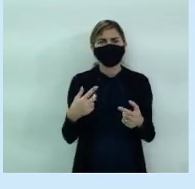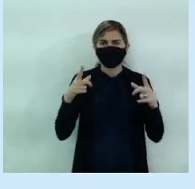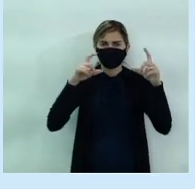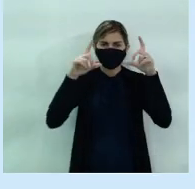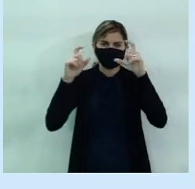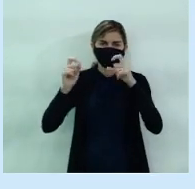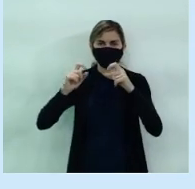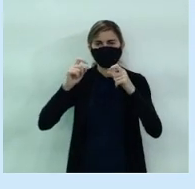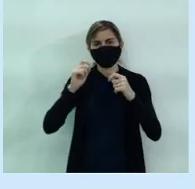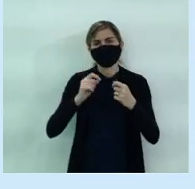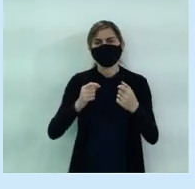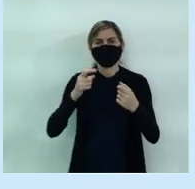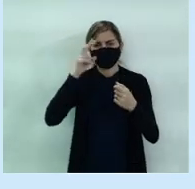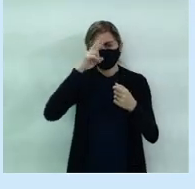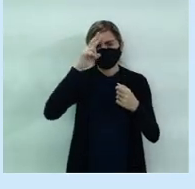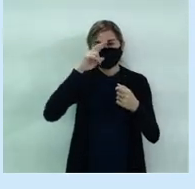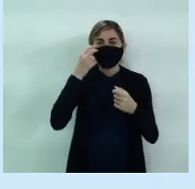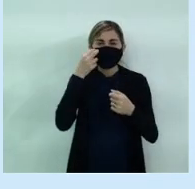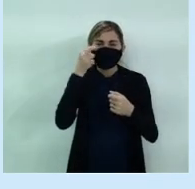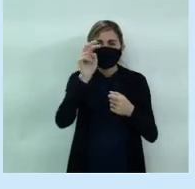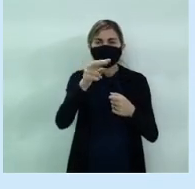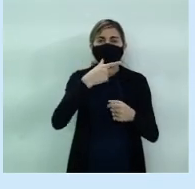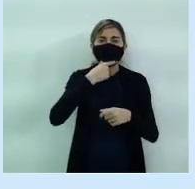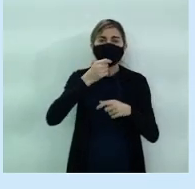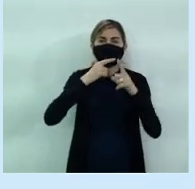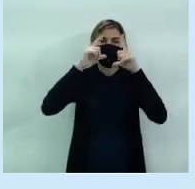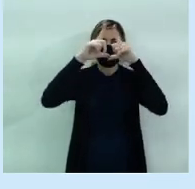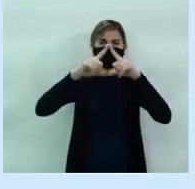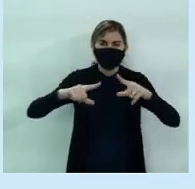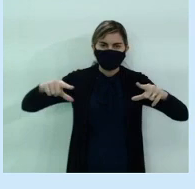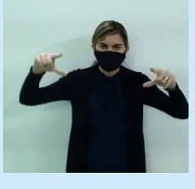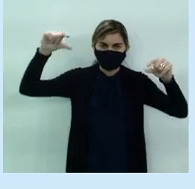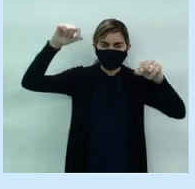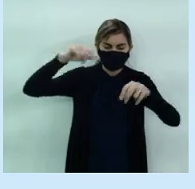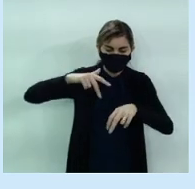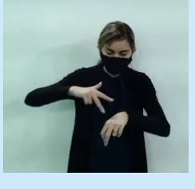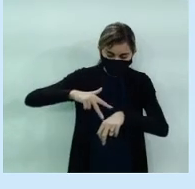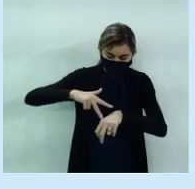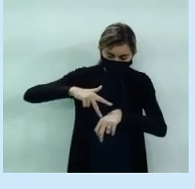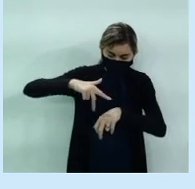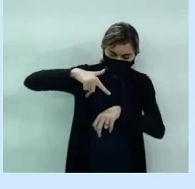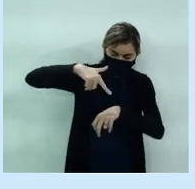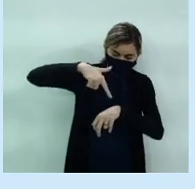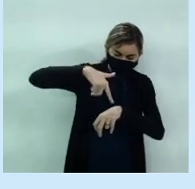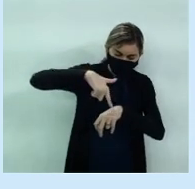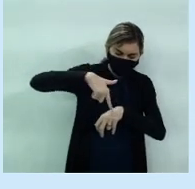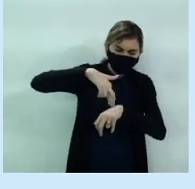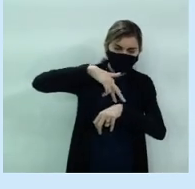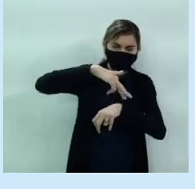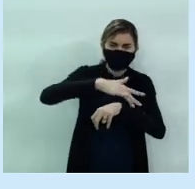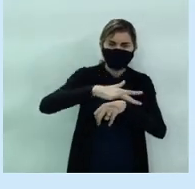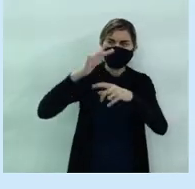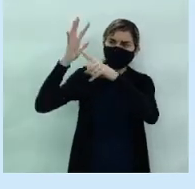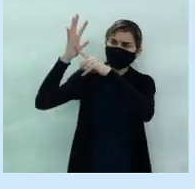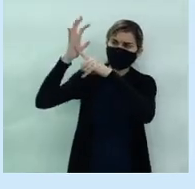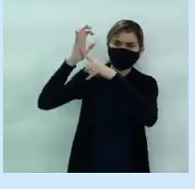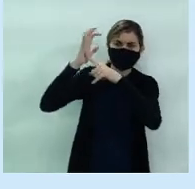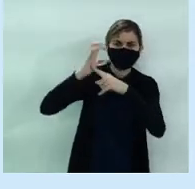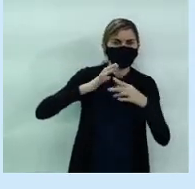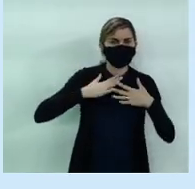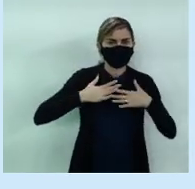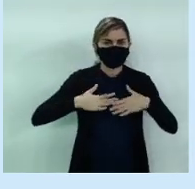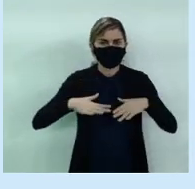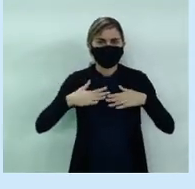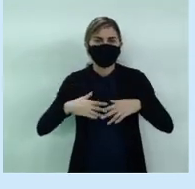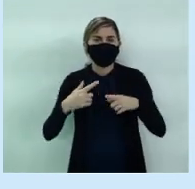imagem que vocês viram quando o homem ele começou a andar ali na Lua, né? Quando dentro dos satélites, que é bem devagar, porque